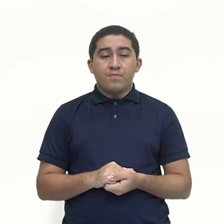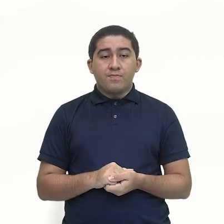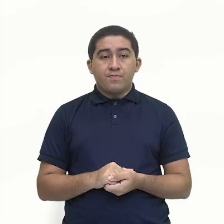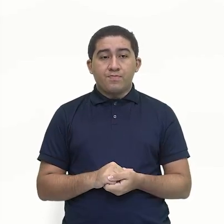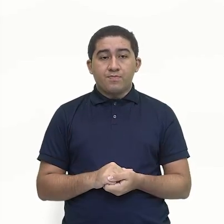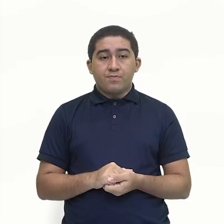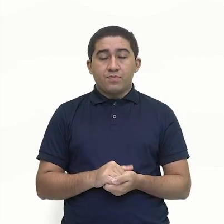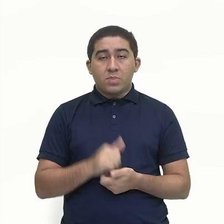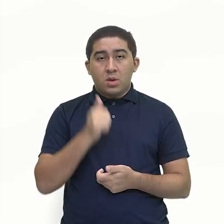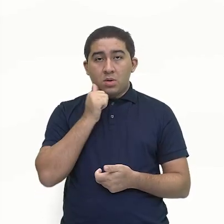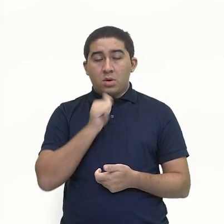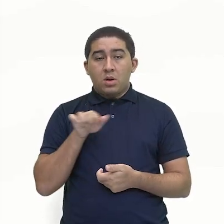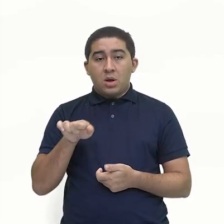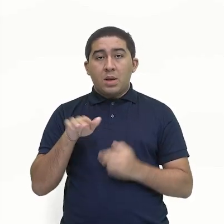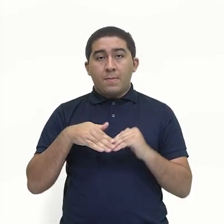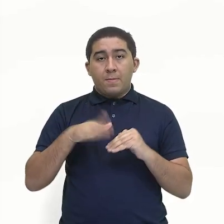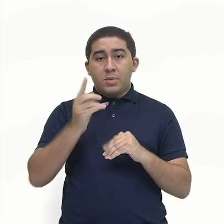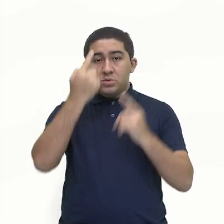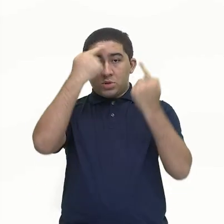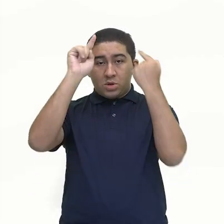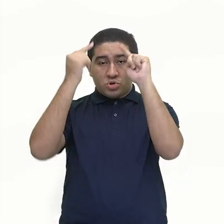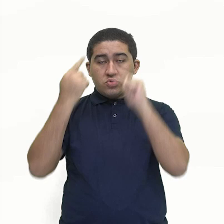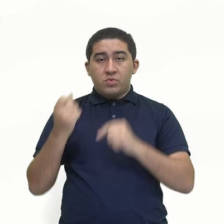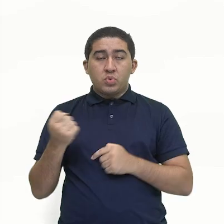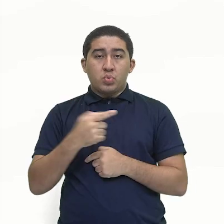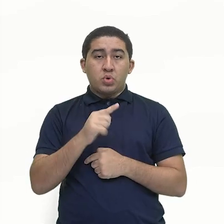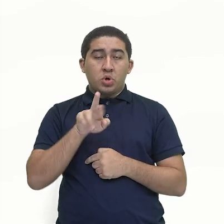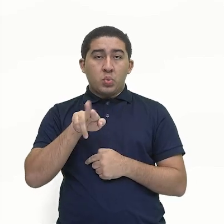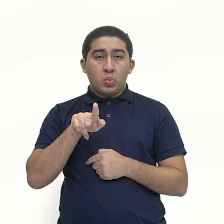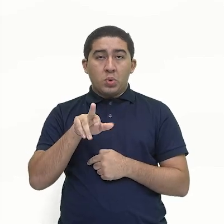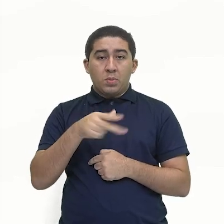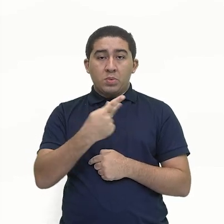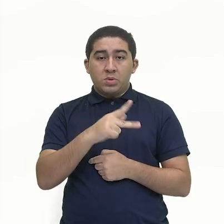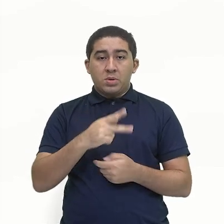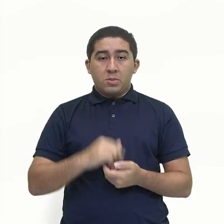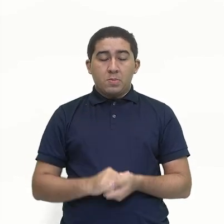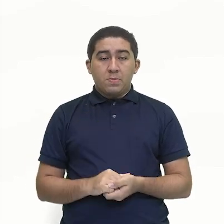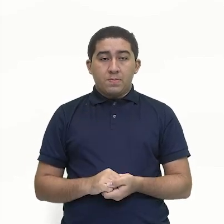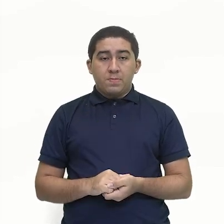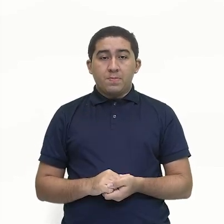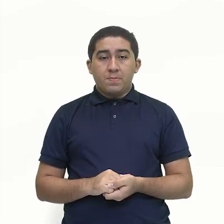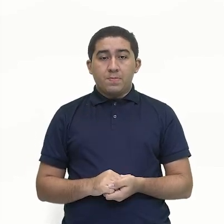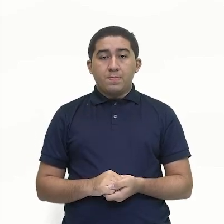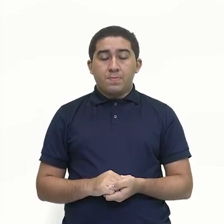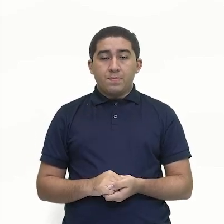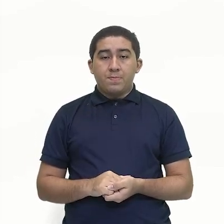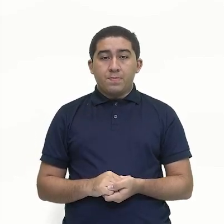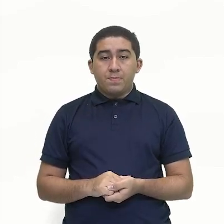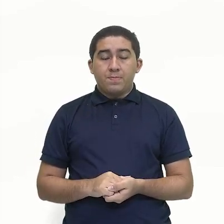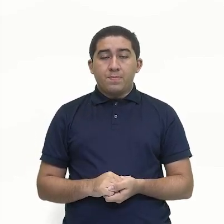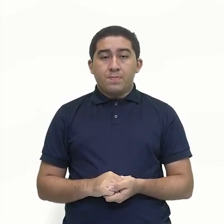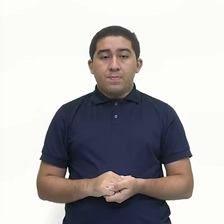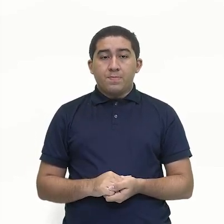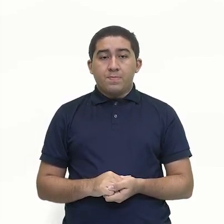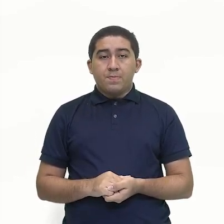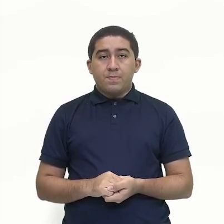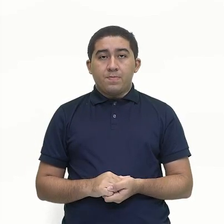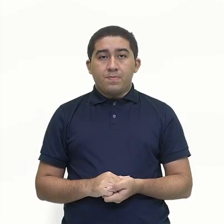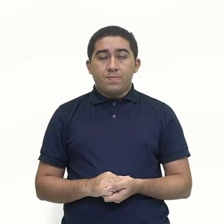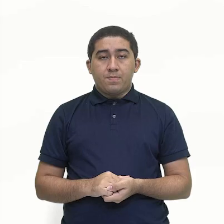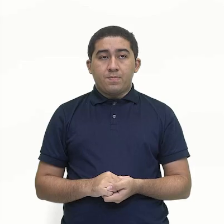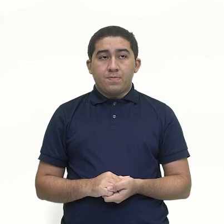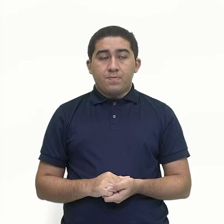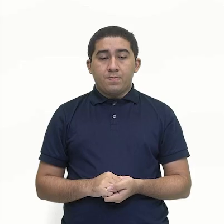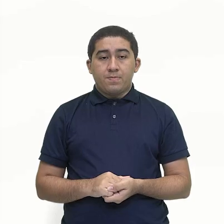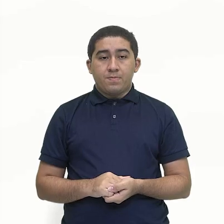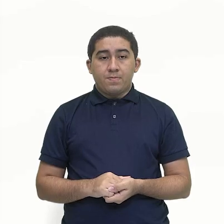than her brother. Ela é mais criativa, creative, do que seu irmão. Ela é mais criativa do